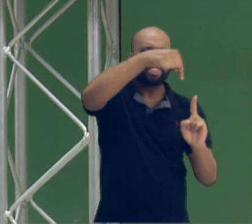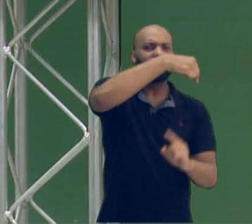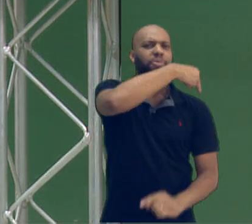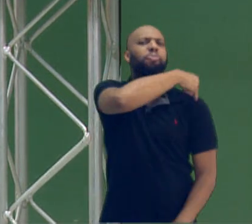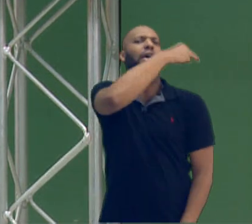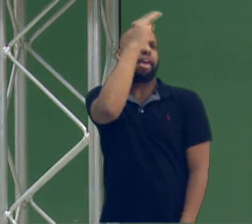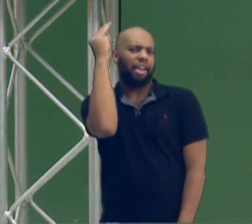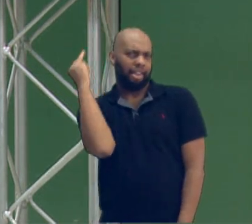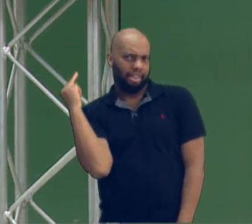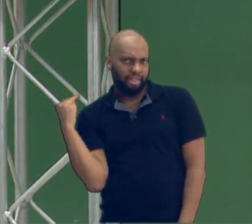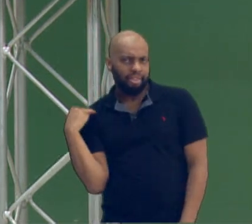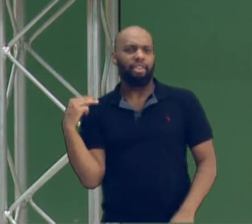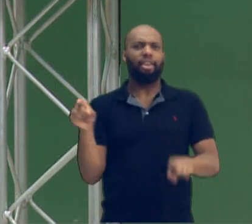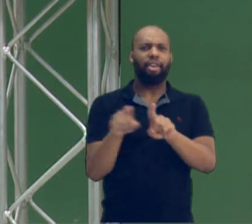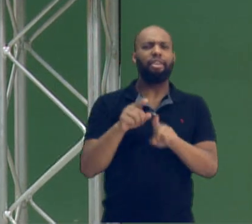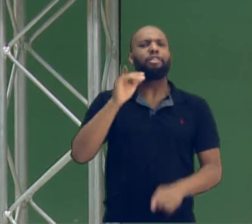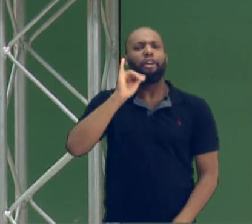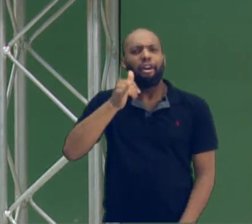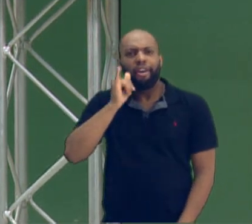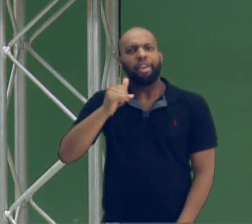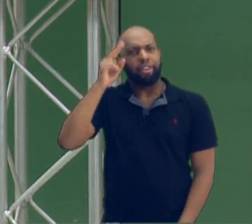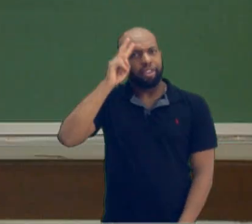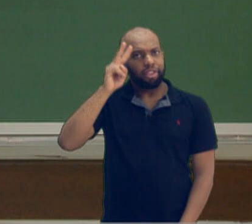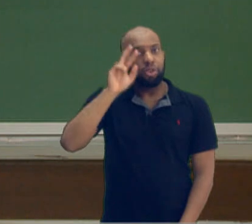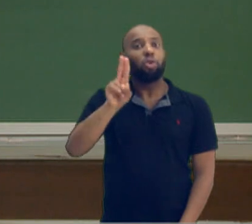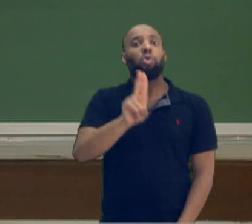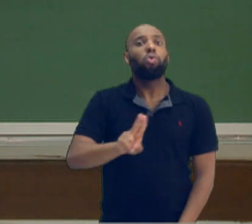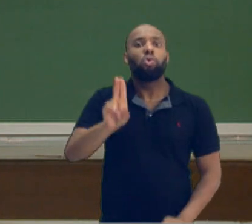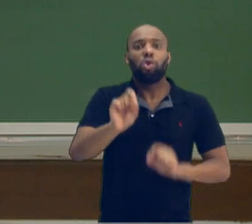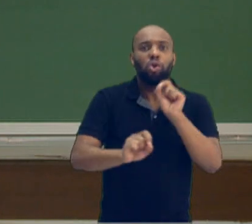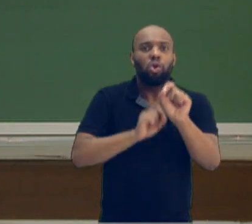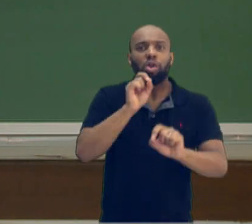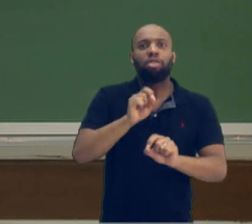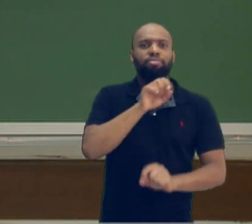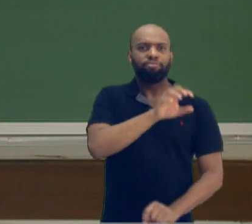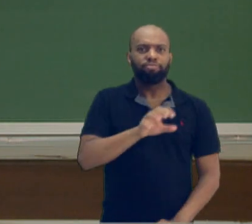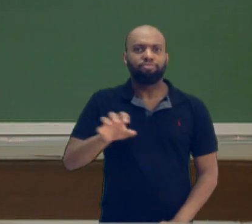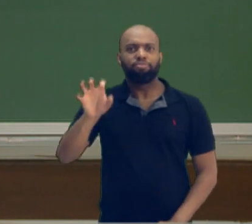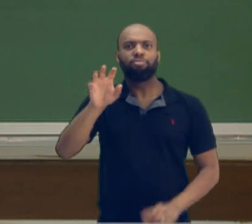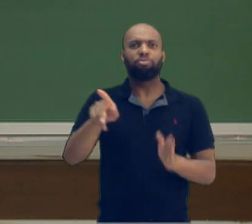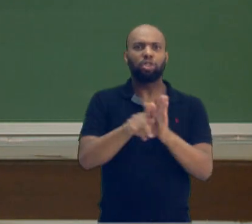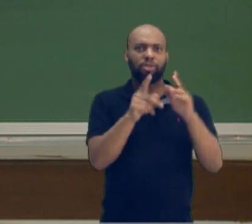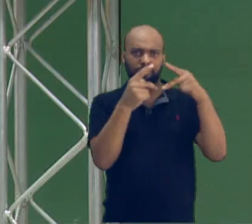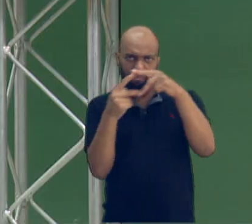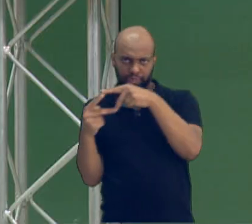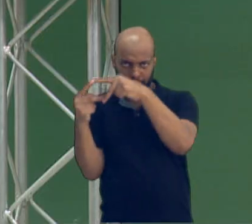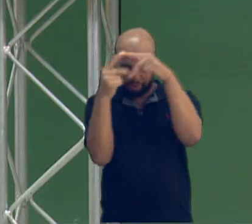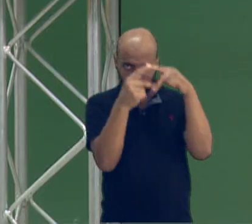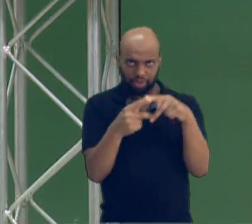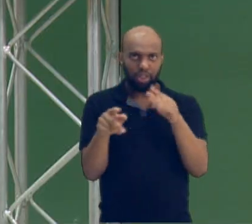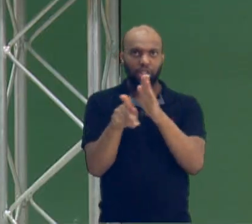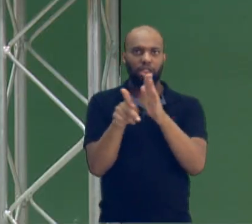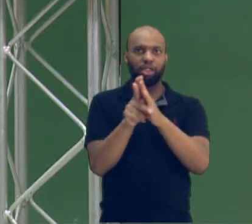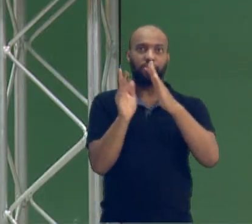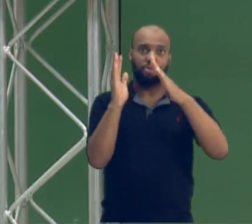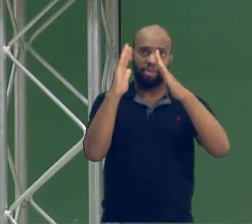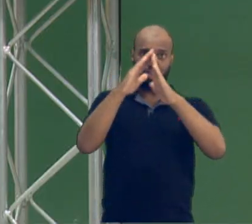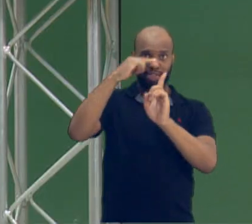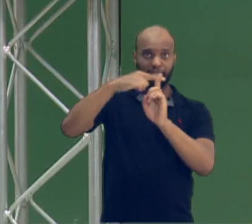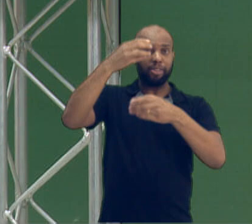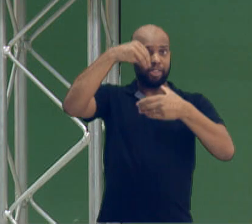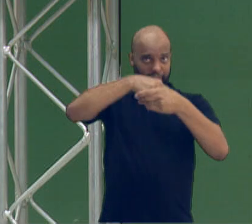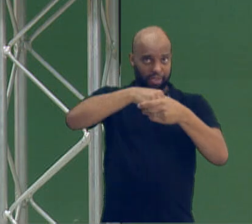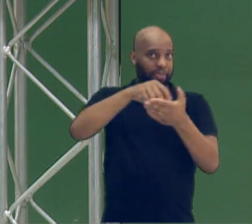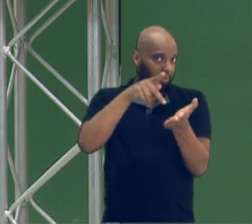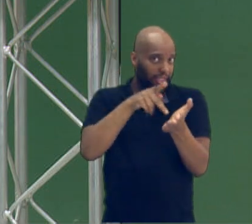Maria, enfim, contavam a história através da religião, dos mosaicos nas paredes das igrejas,